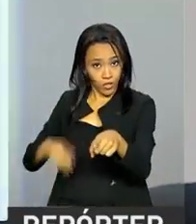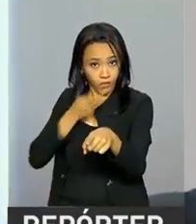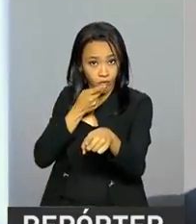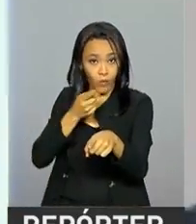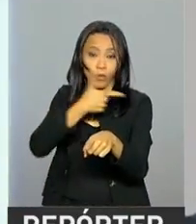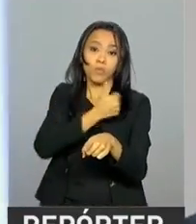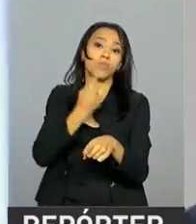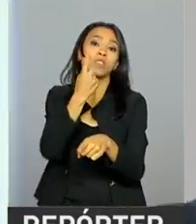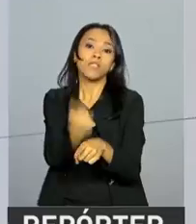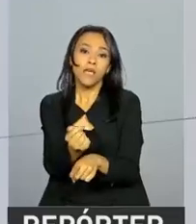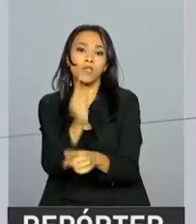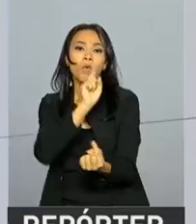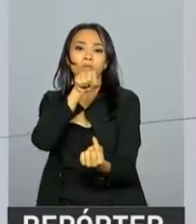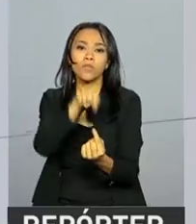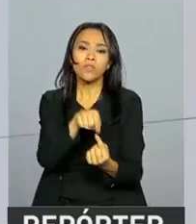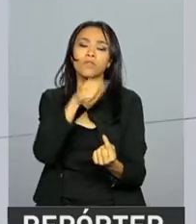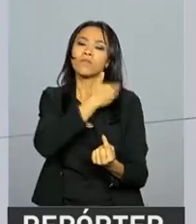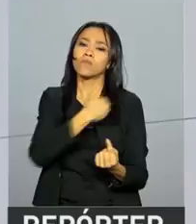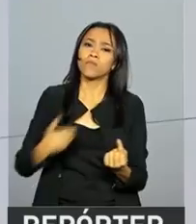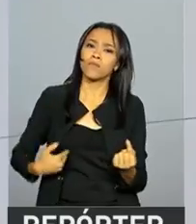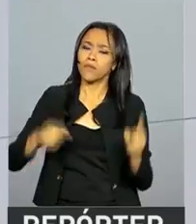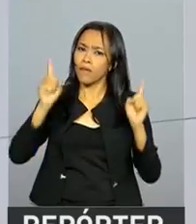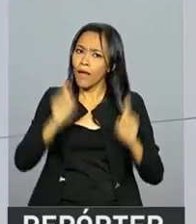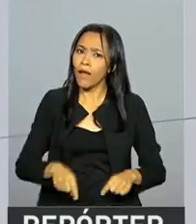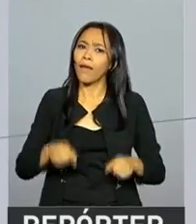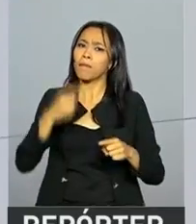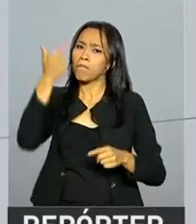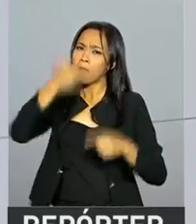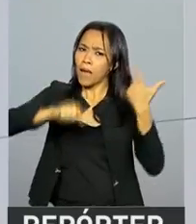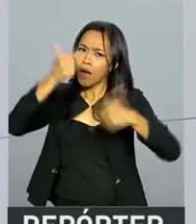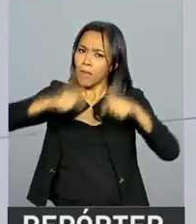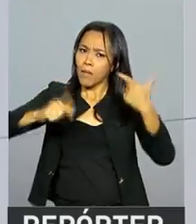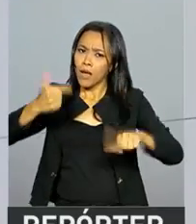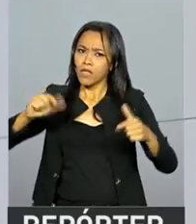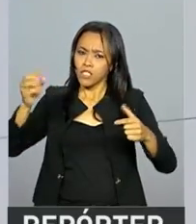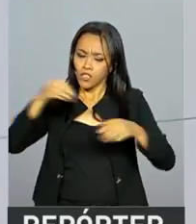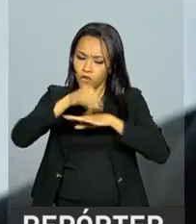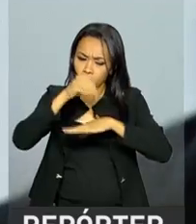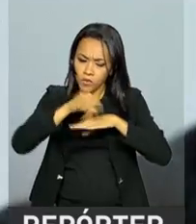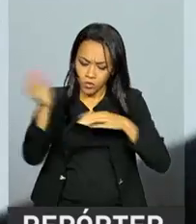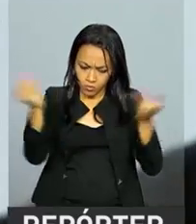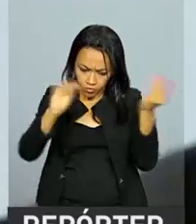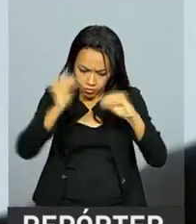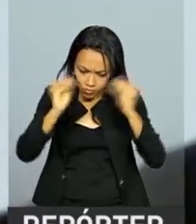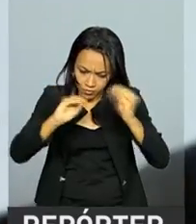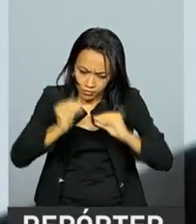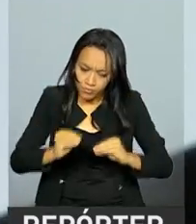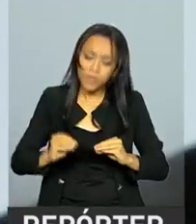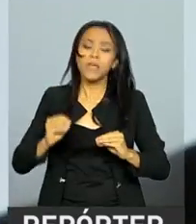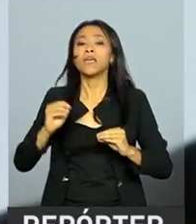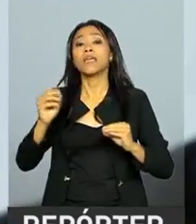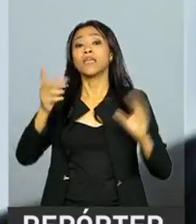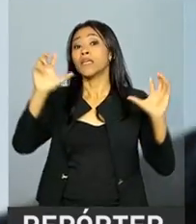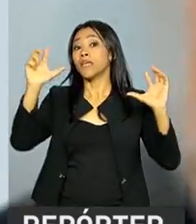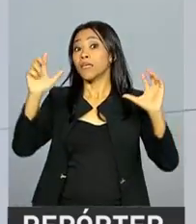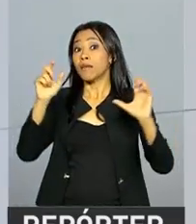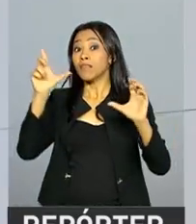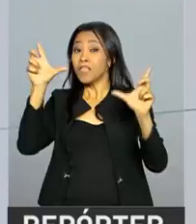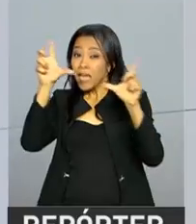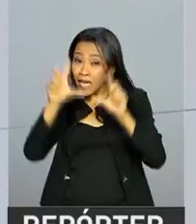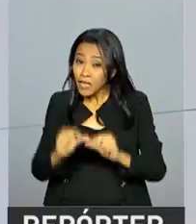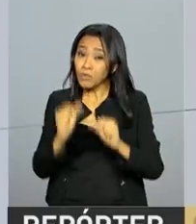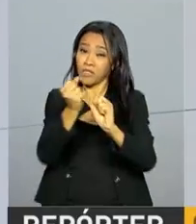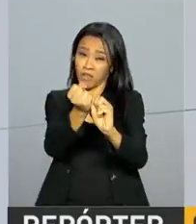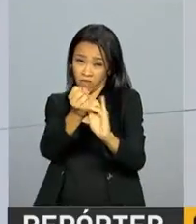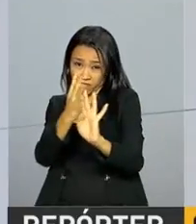2017 o objetivo do governo é ampliar esse banco de dados e deixar o mínimo possível De pesso uma